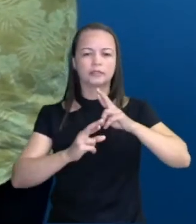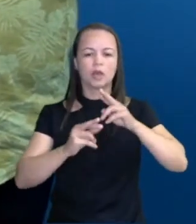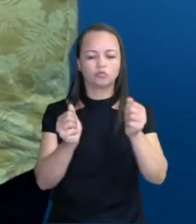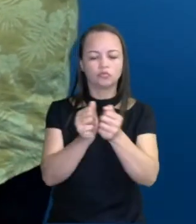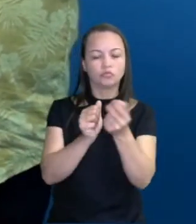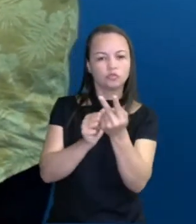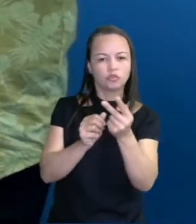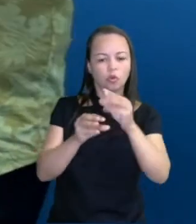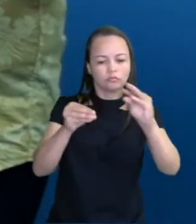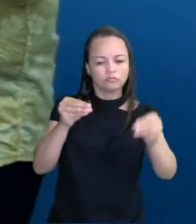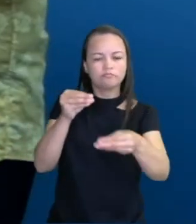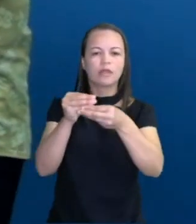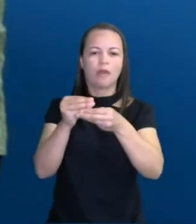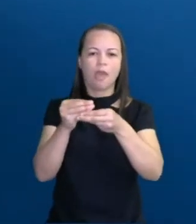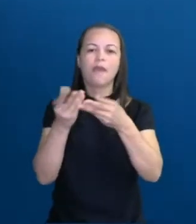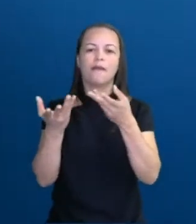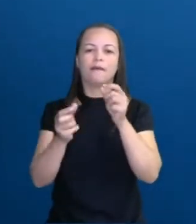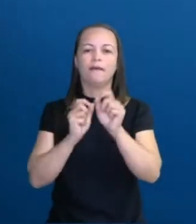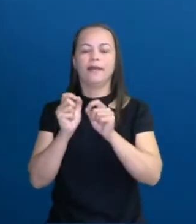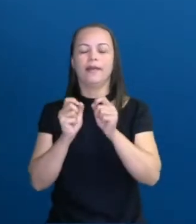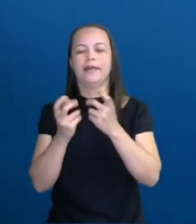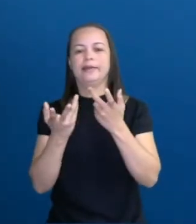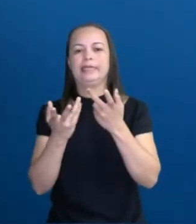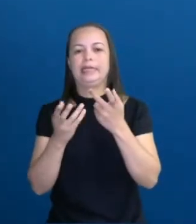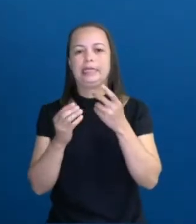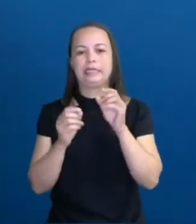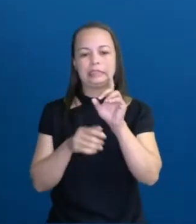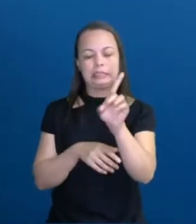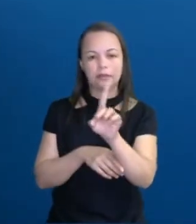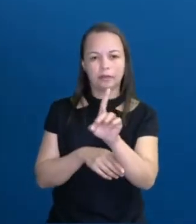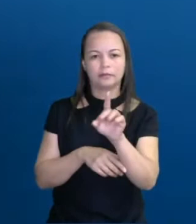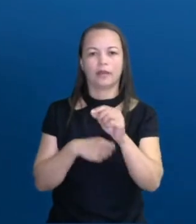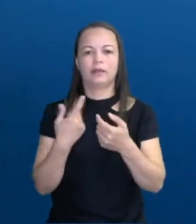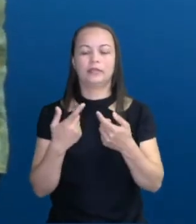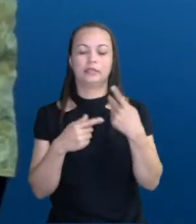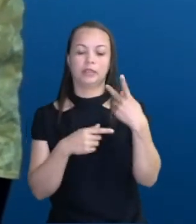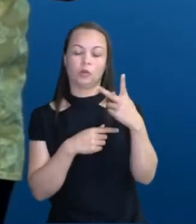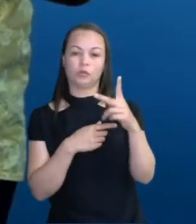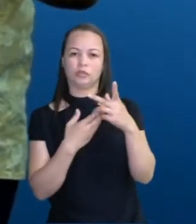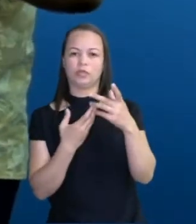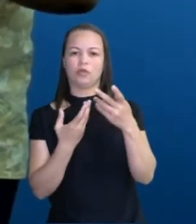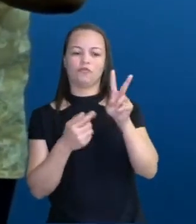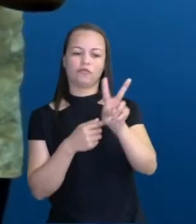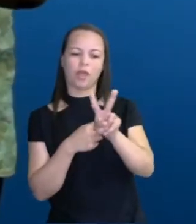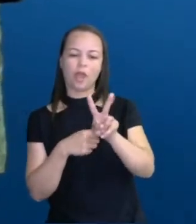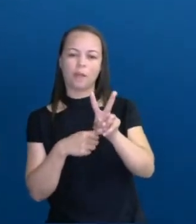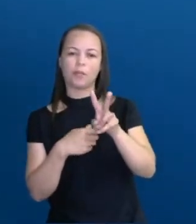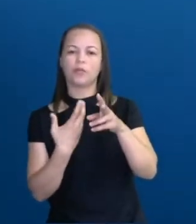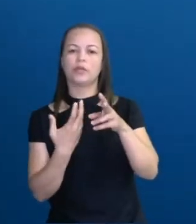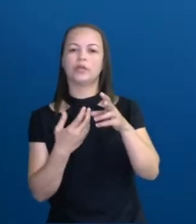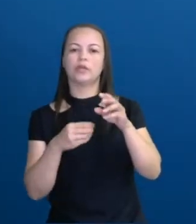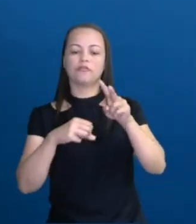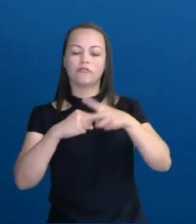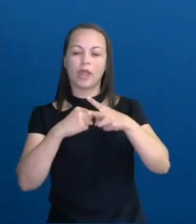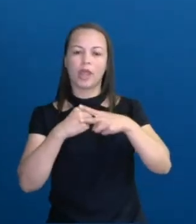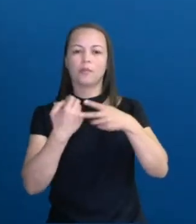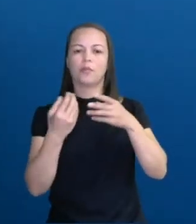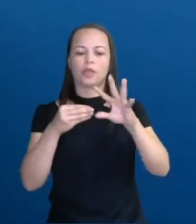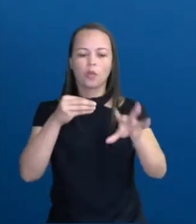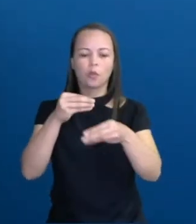frase é direta ou seja entre o verbo e o seu complemento Não aparece nenhuma preposição